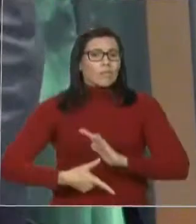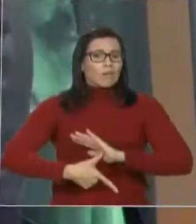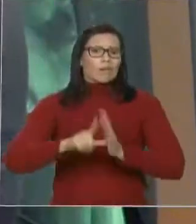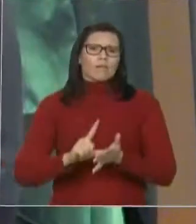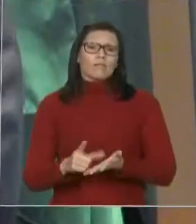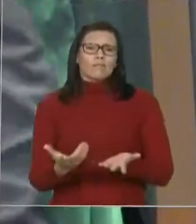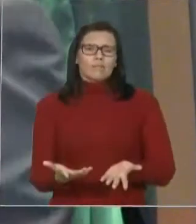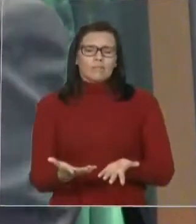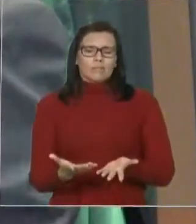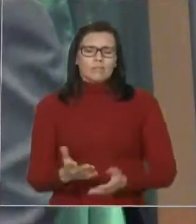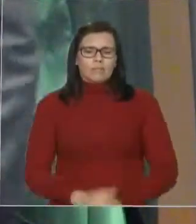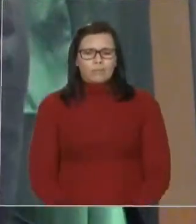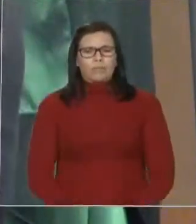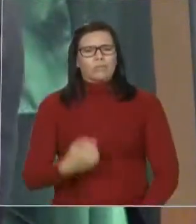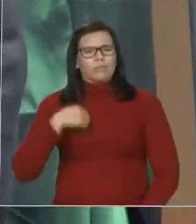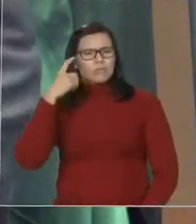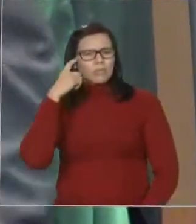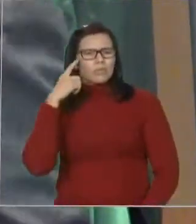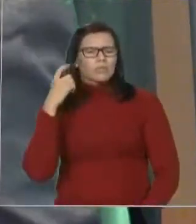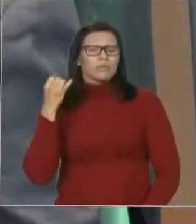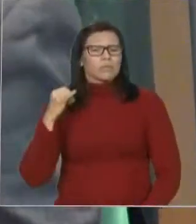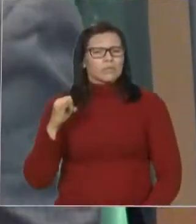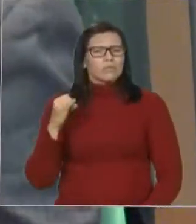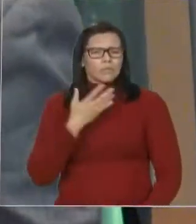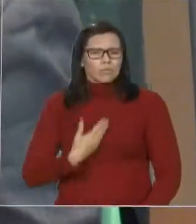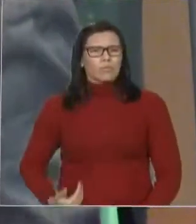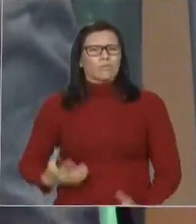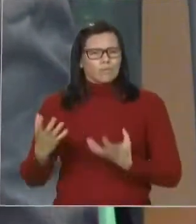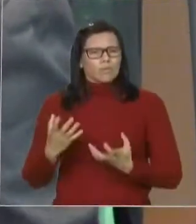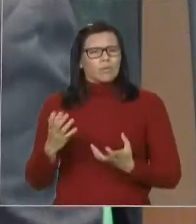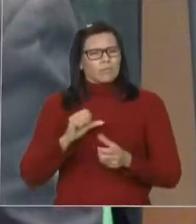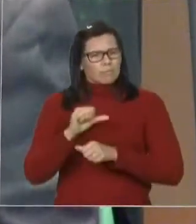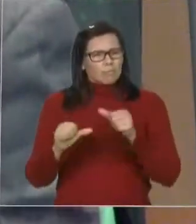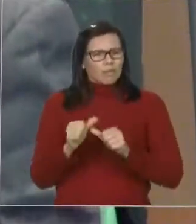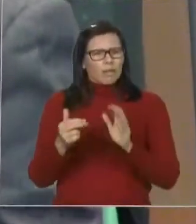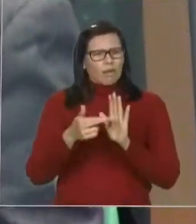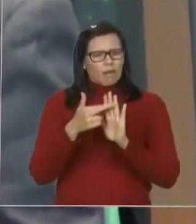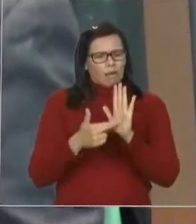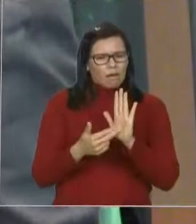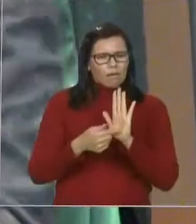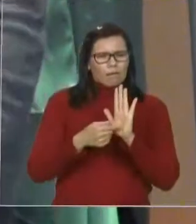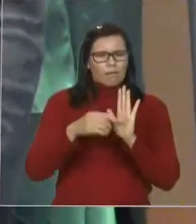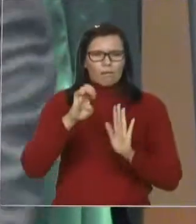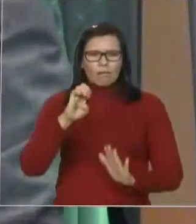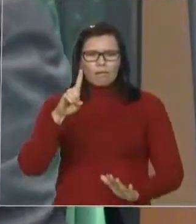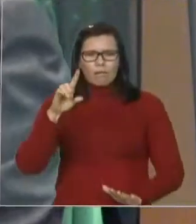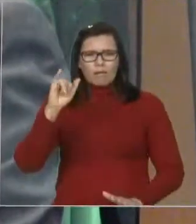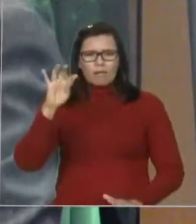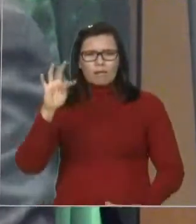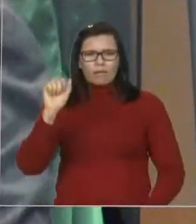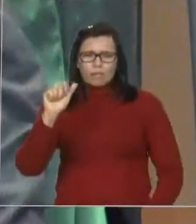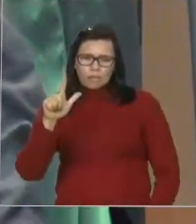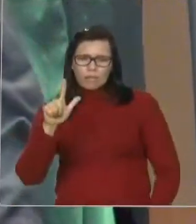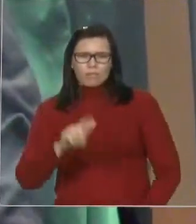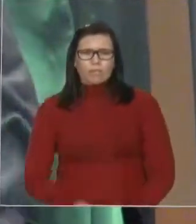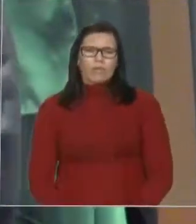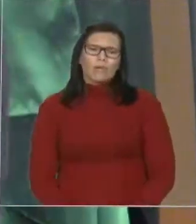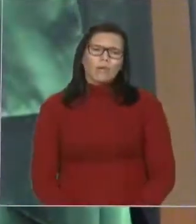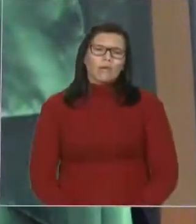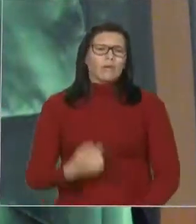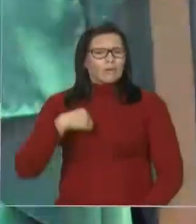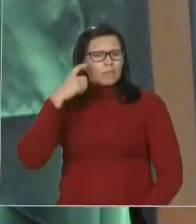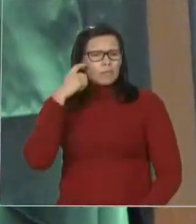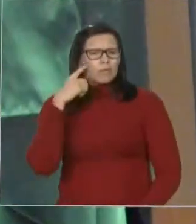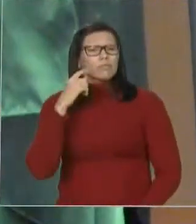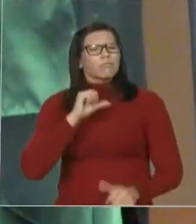não para prejudicar, mas poderia ter sido solicitado acesso UNB, que não penaliza o candidato.